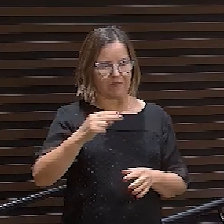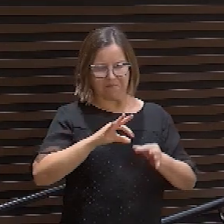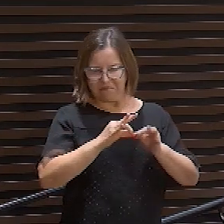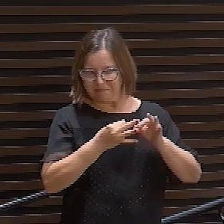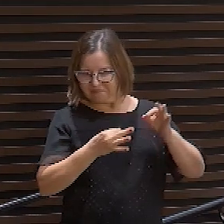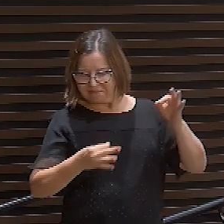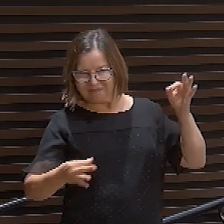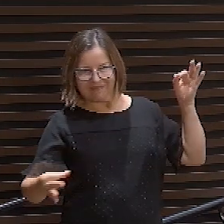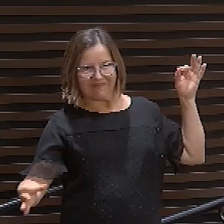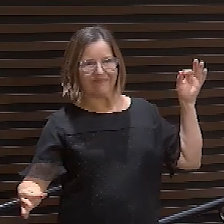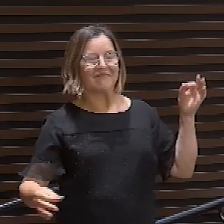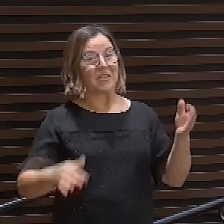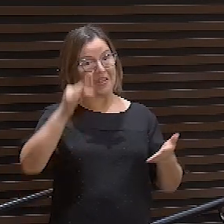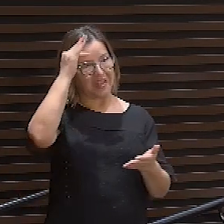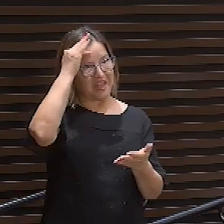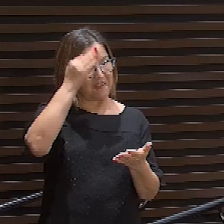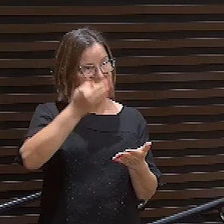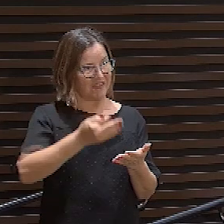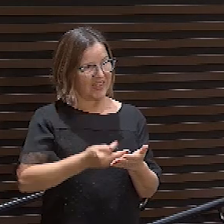de fé,